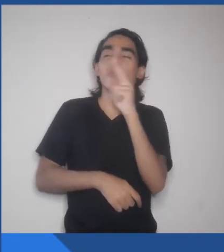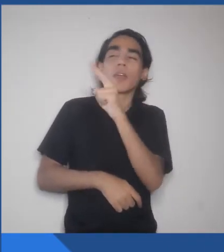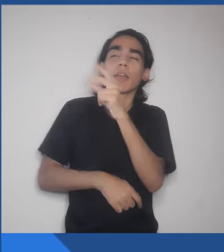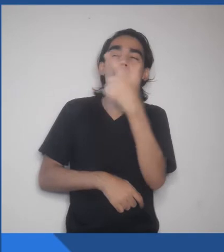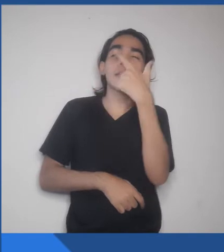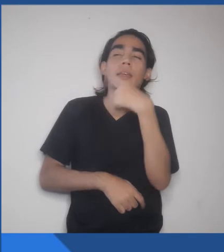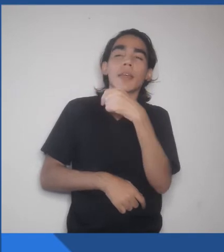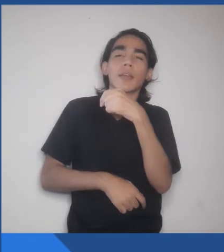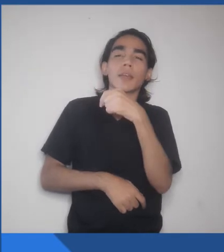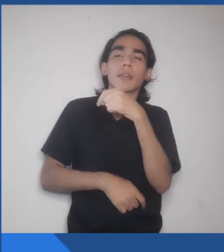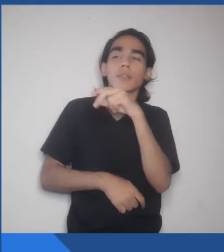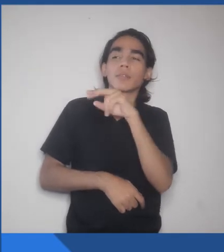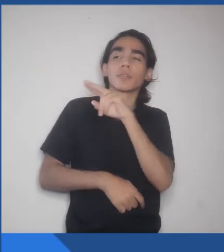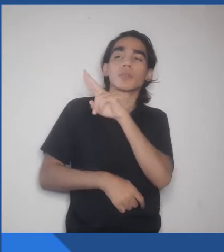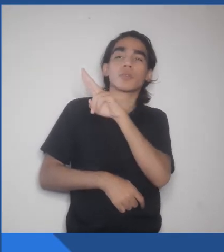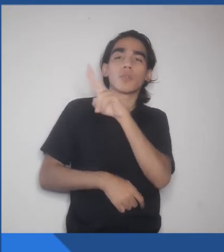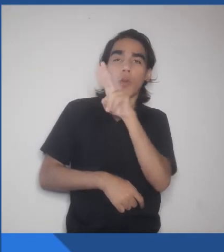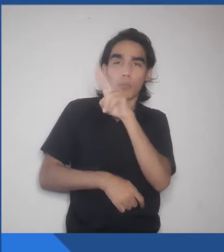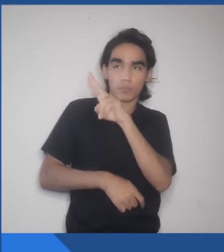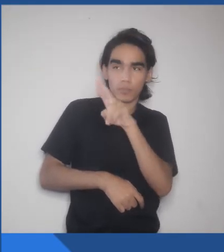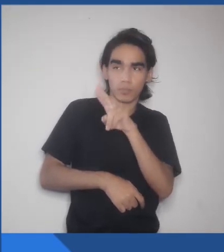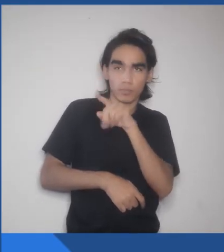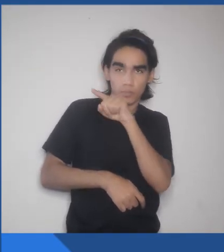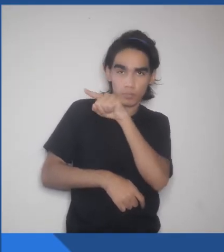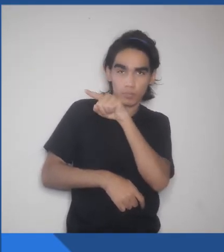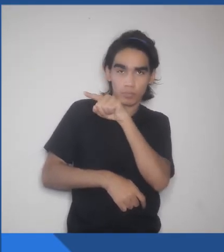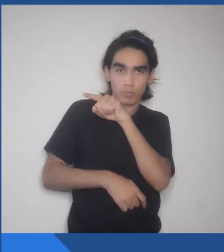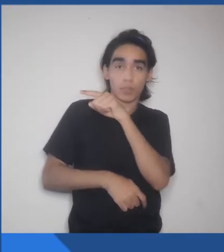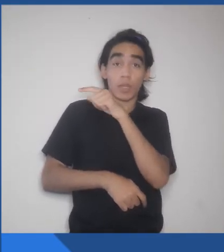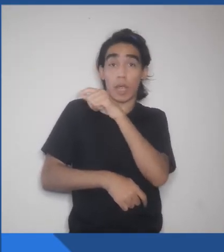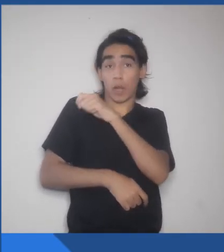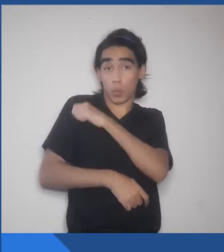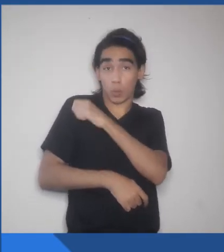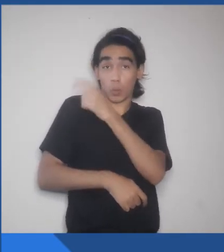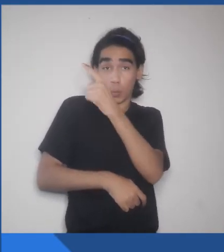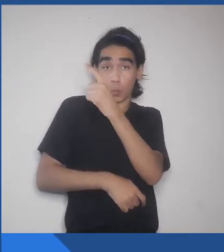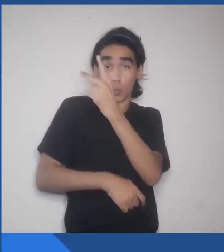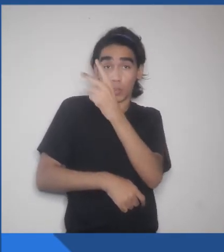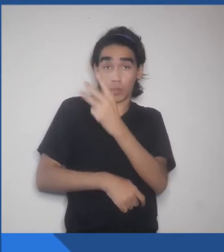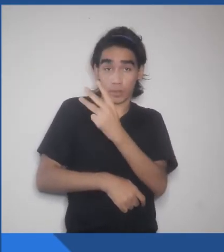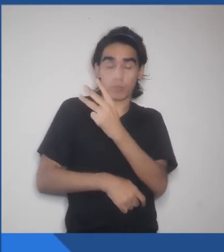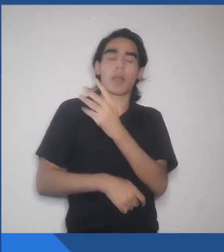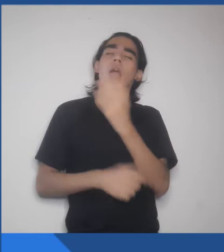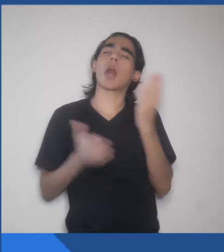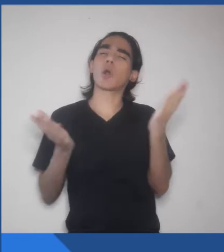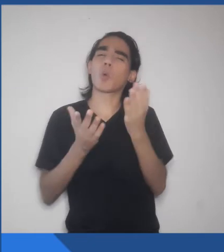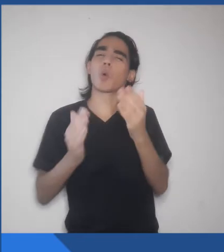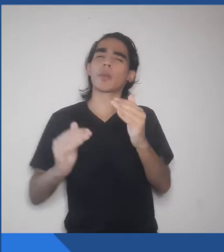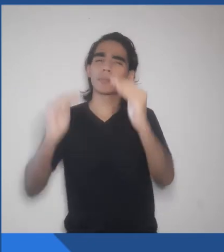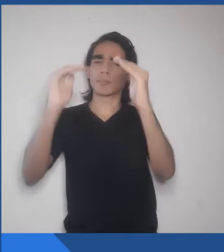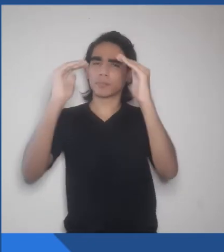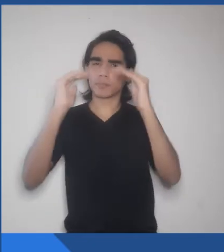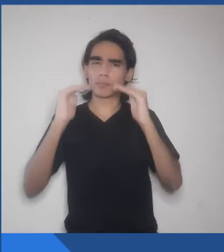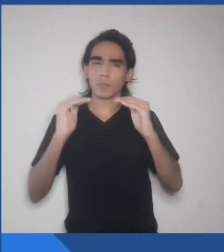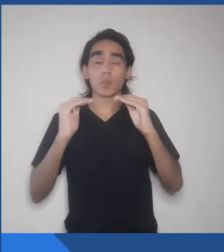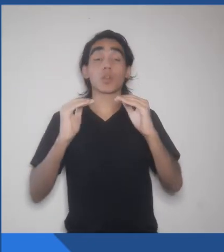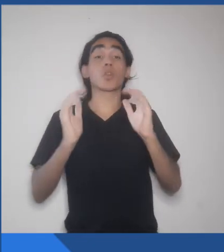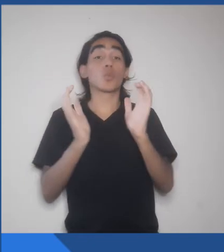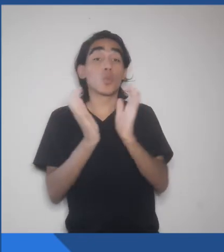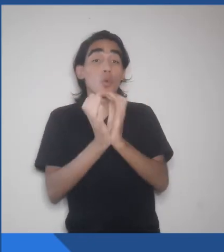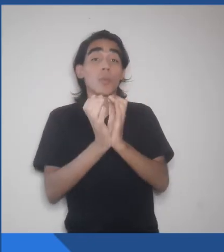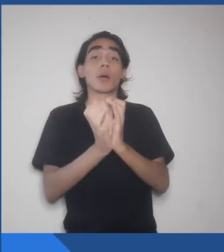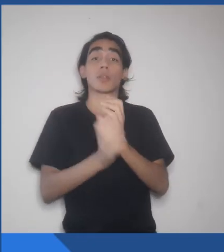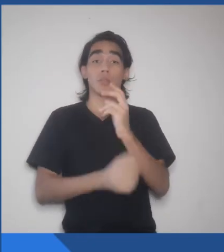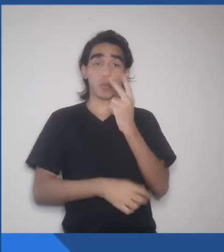faz parte dessa turma 1, o estudante 1, o estudante 2 e o estudante 3. Então vamos fazer isso com a turma 2.